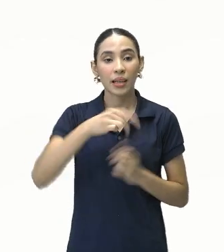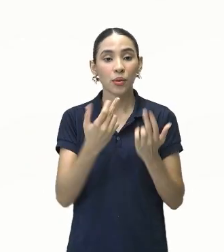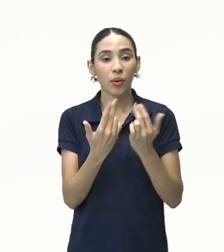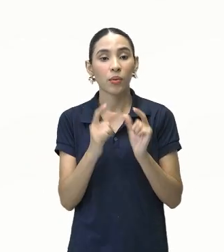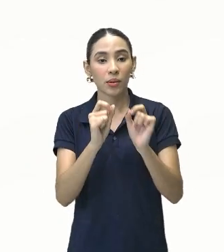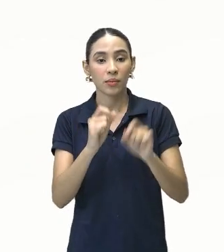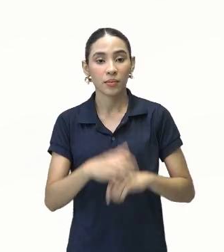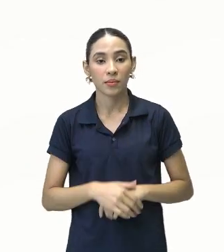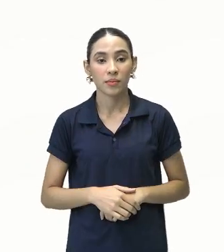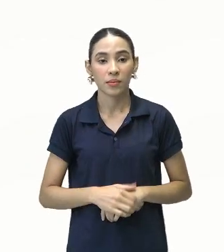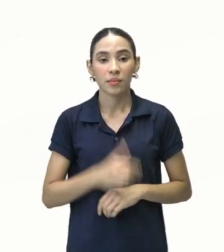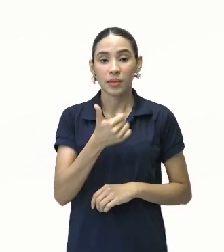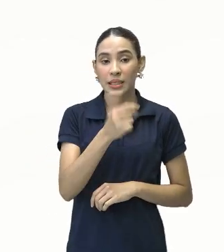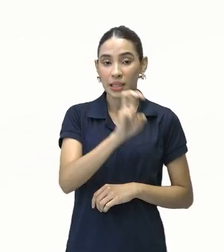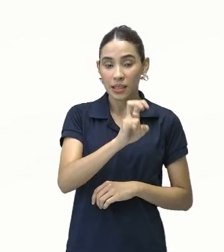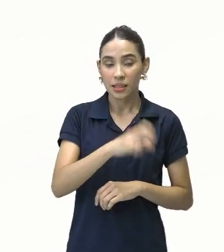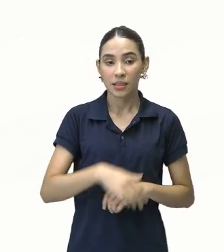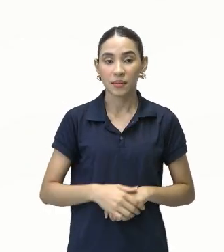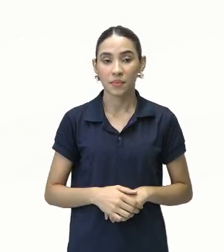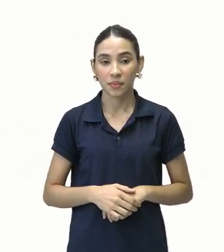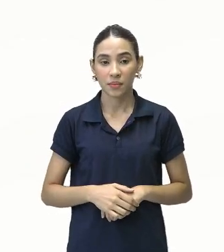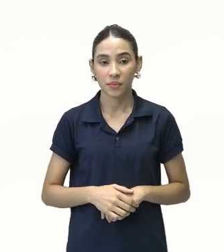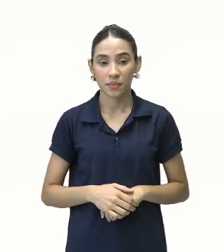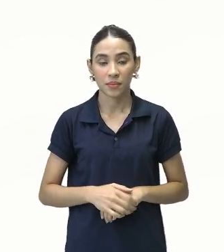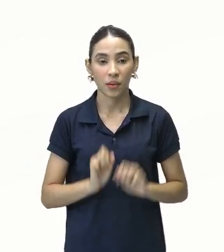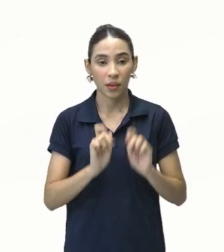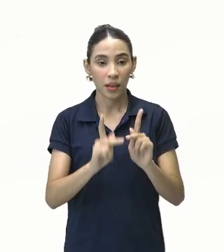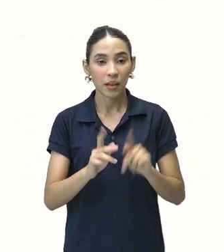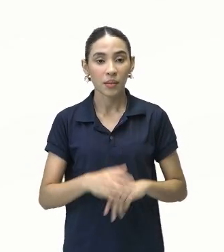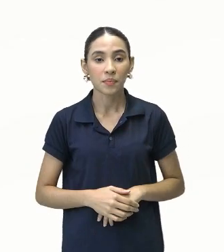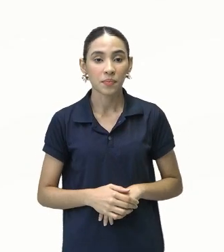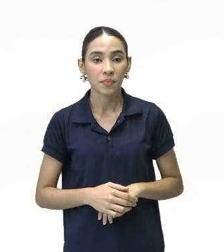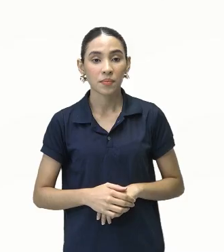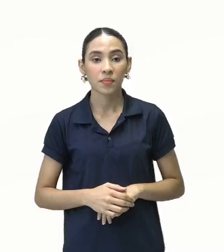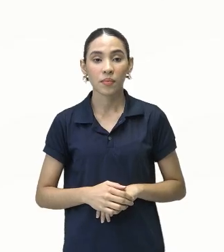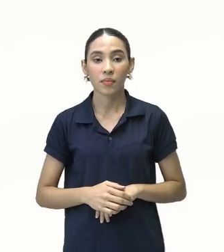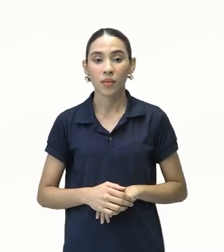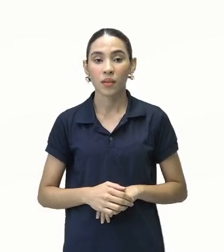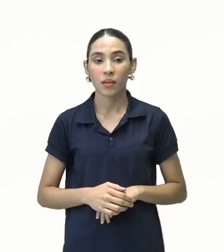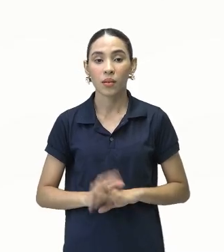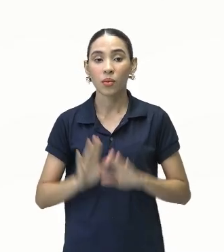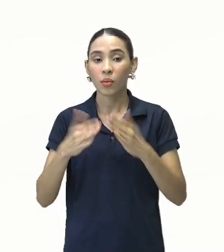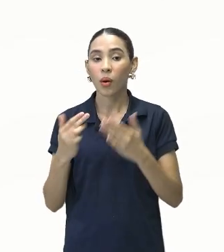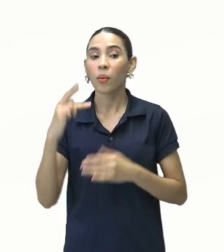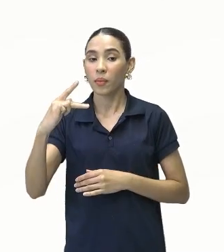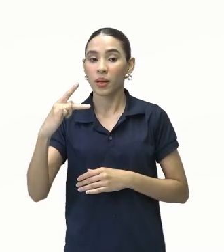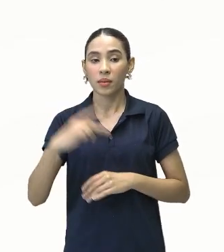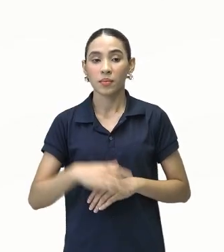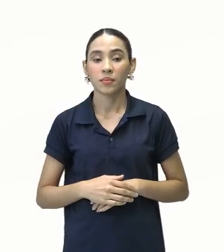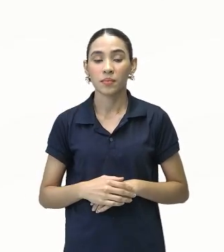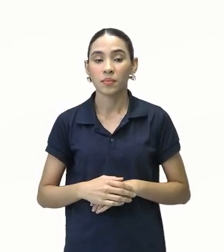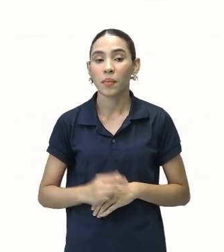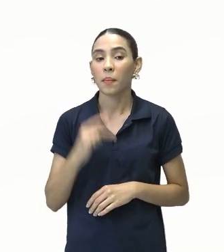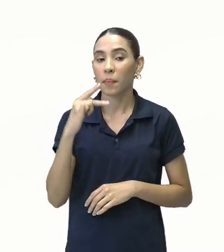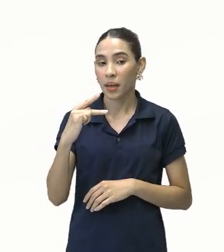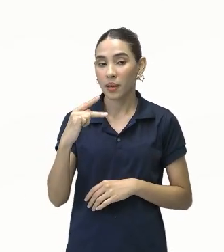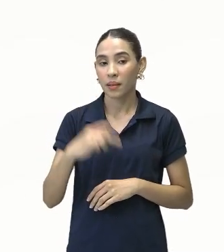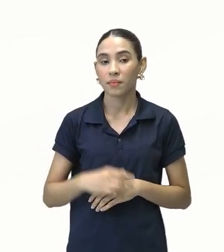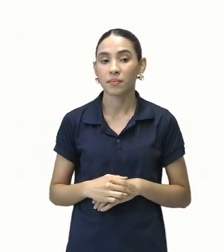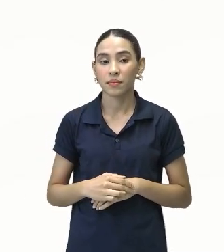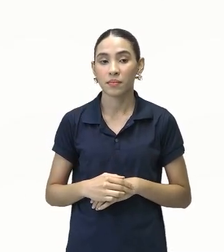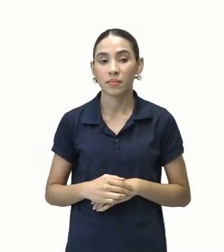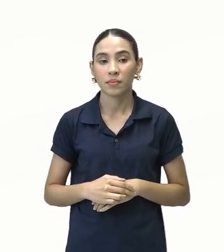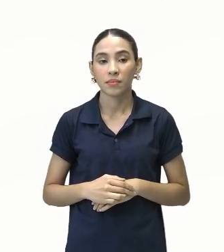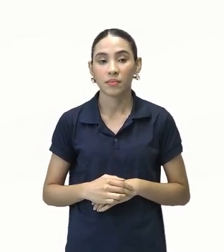a 15. Tá bom? E quem é o nosso P? O nosso P